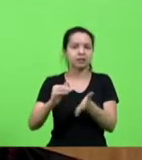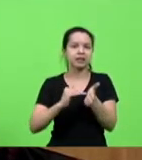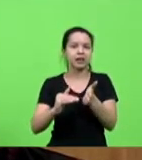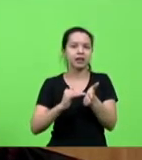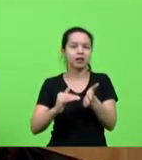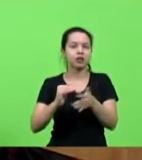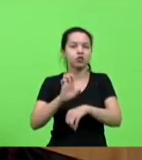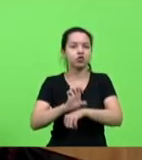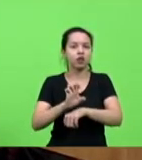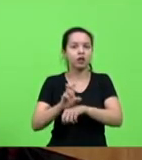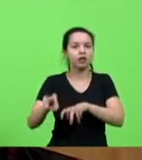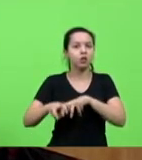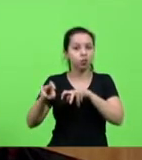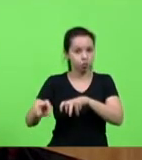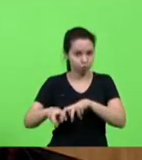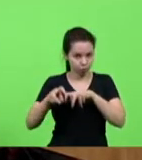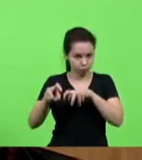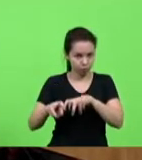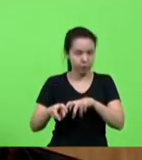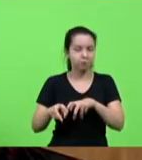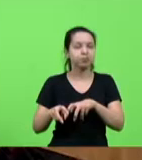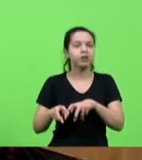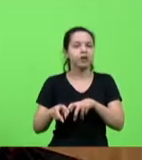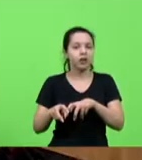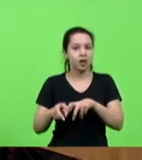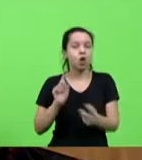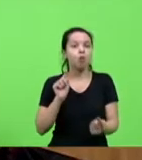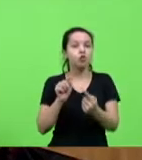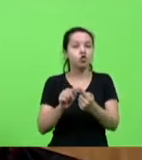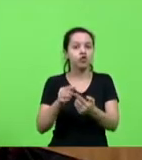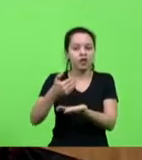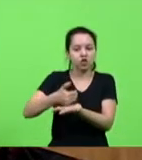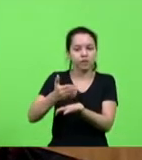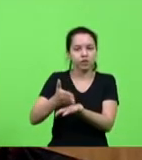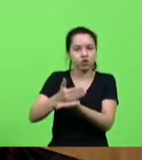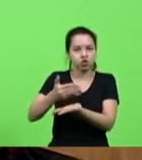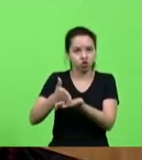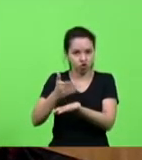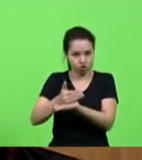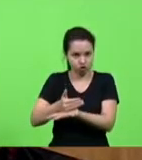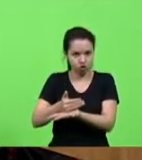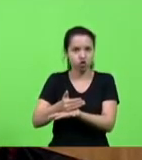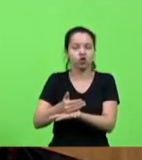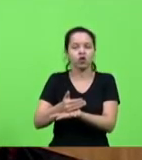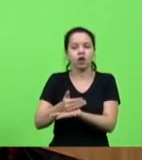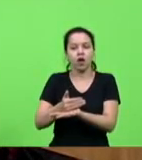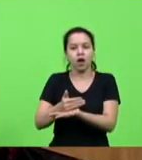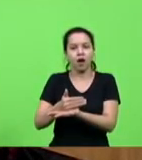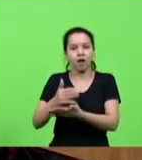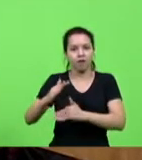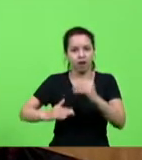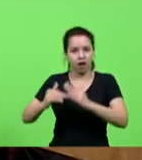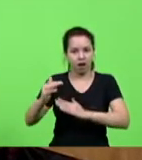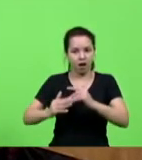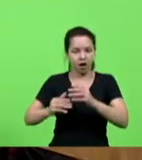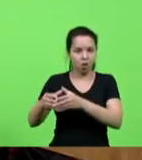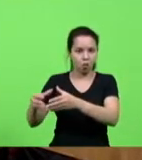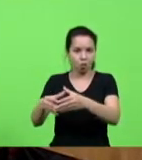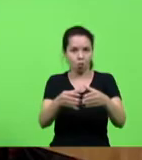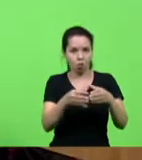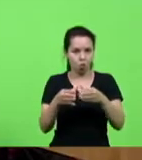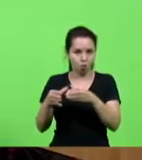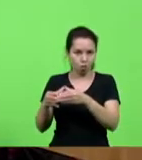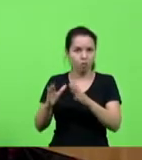da Agricultura e a intenção que sejam divididos em diferentes frentes de ação, já